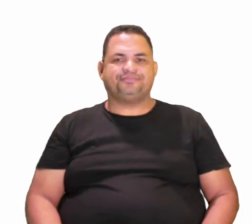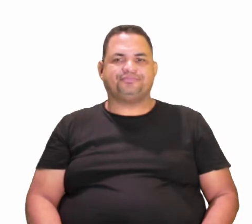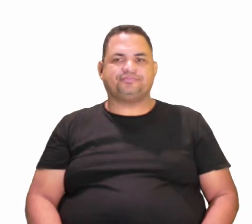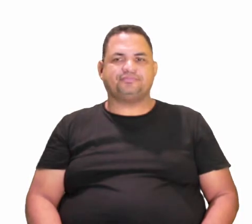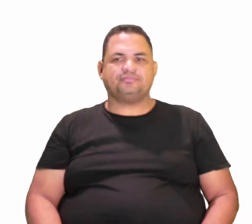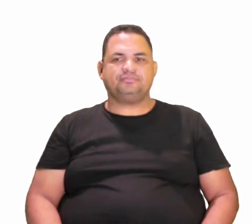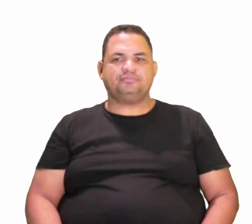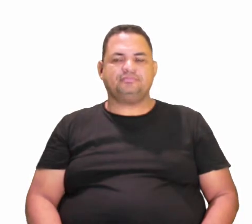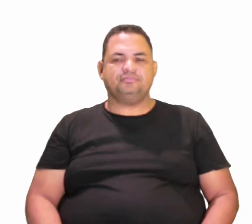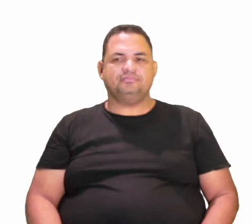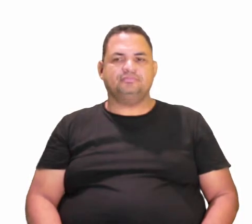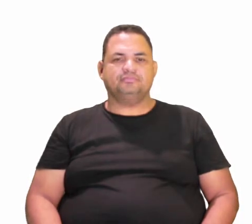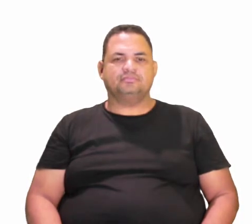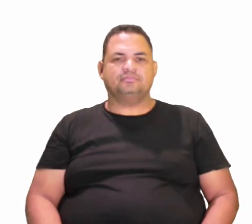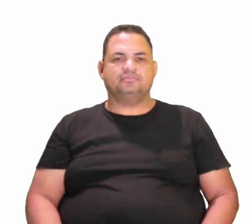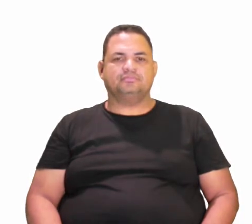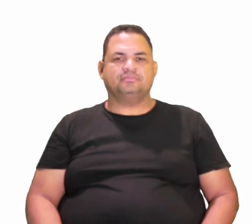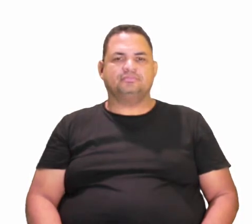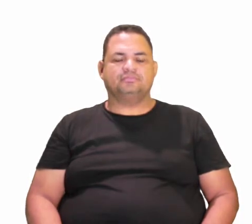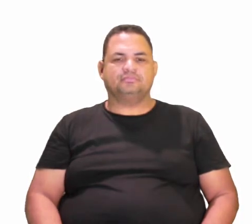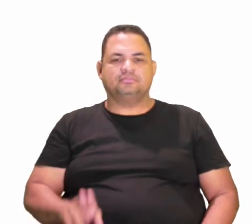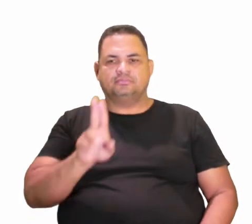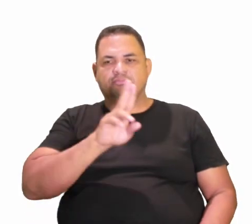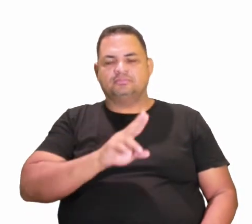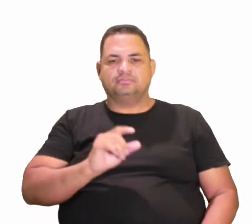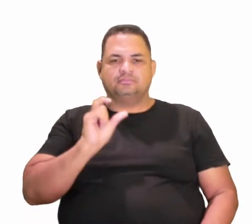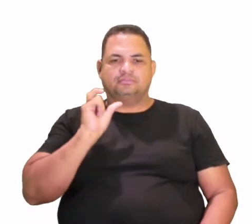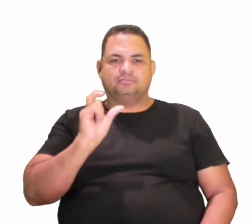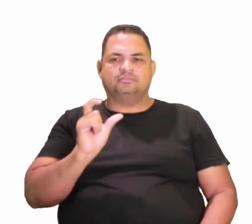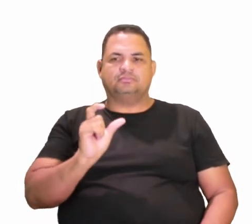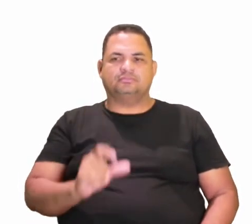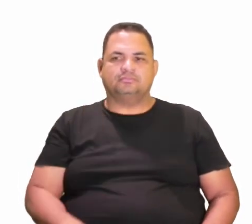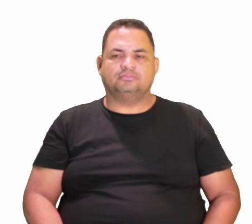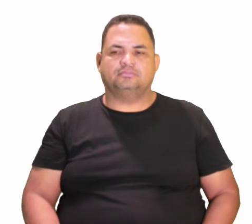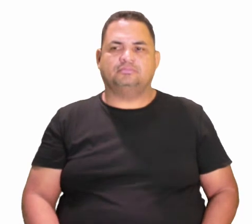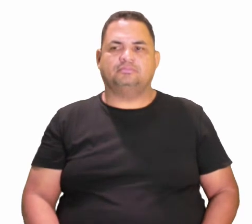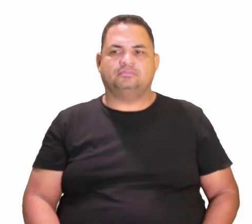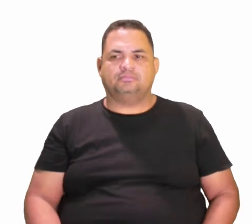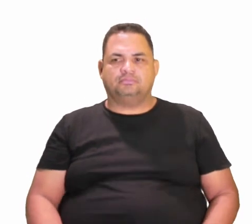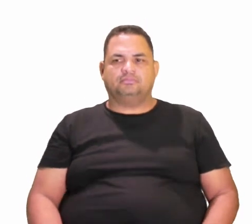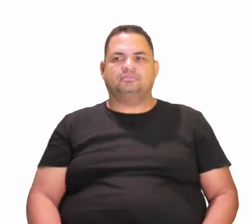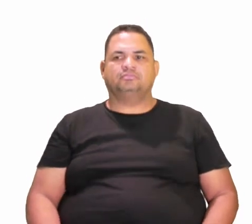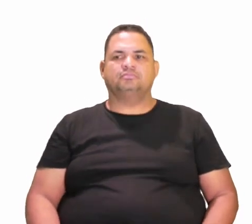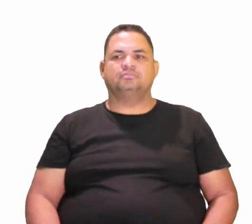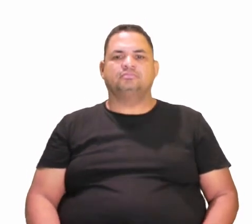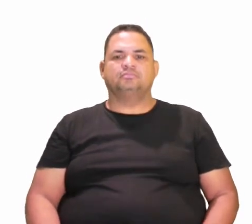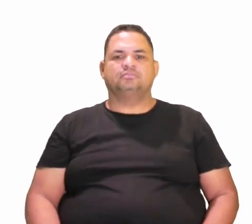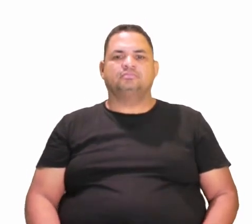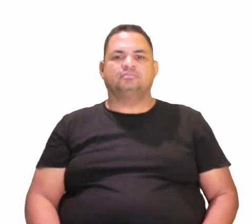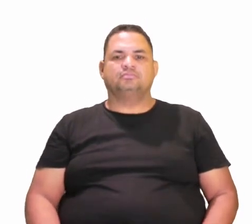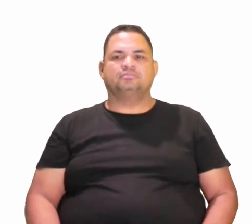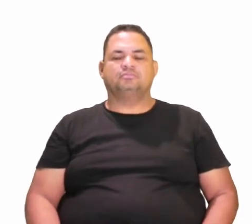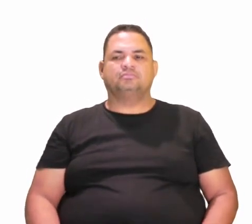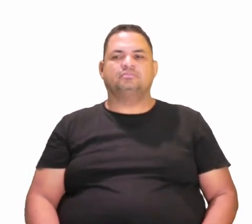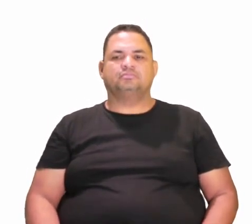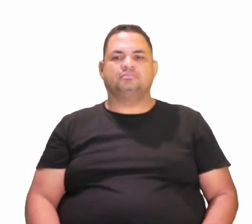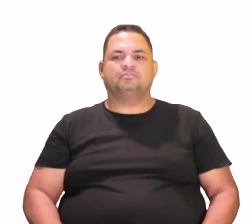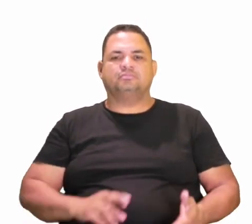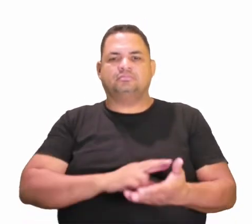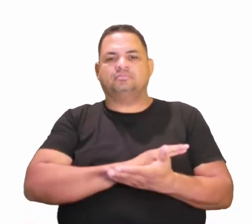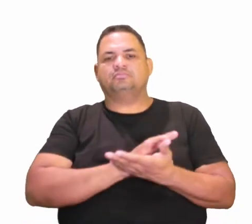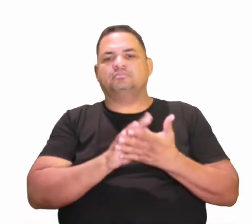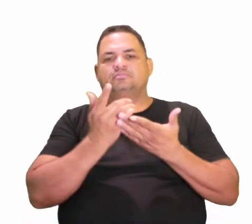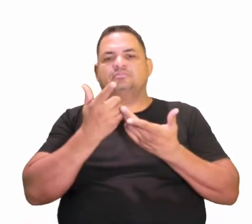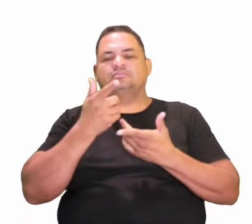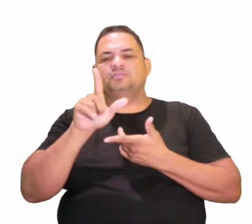interessante porque é usada a palavra law, que significa lei, né? Dentre outras